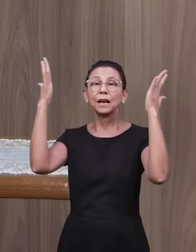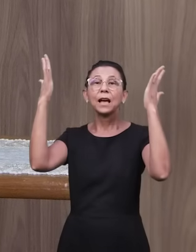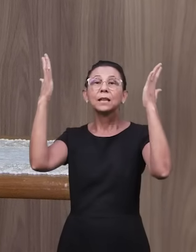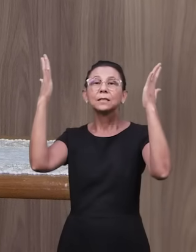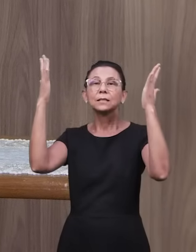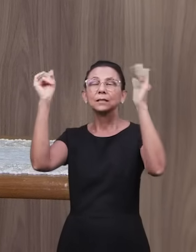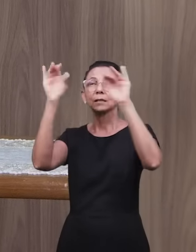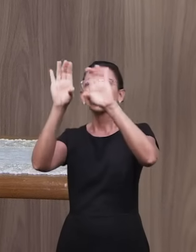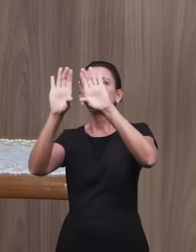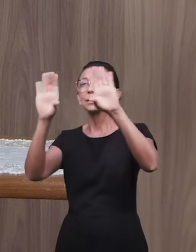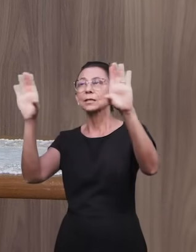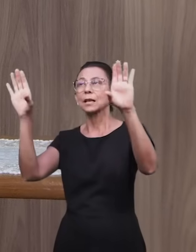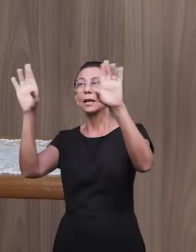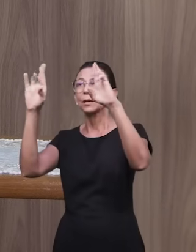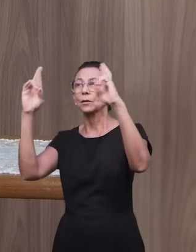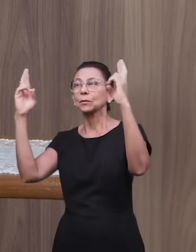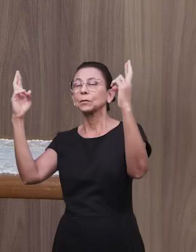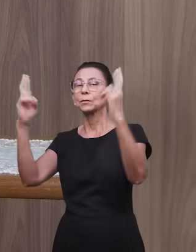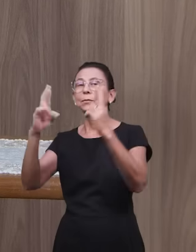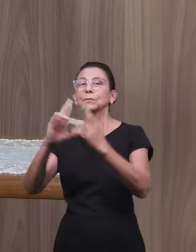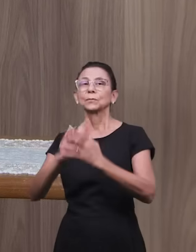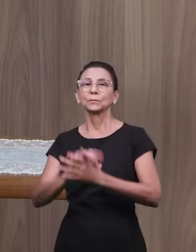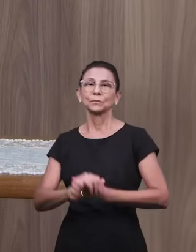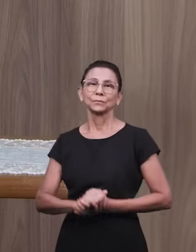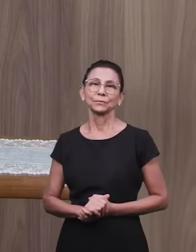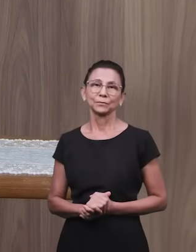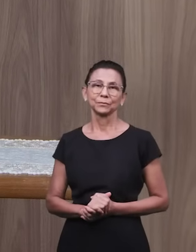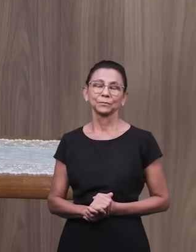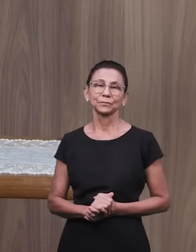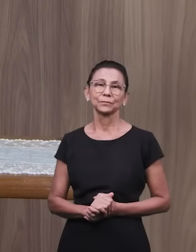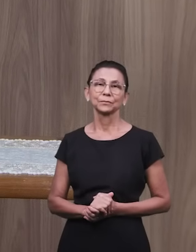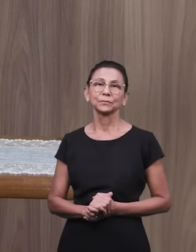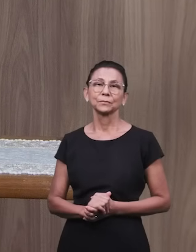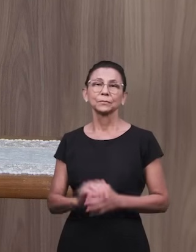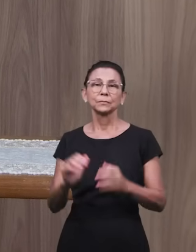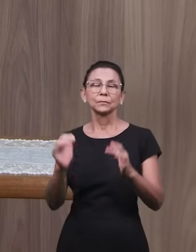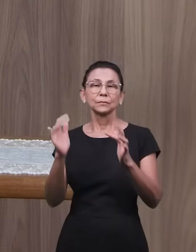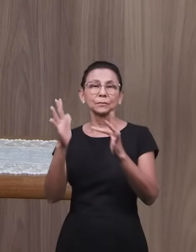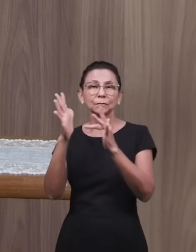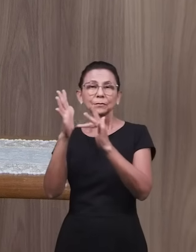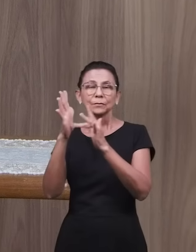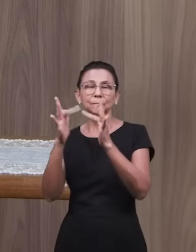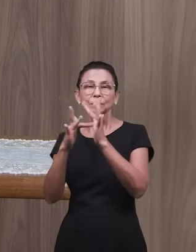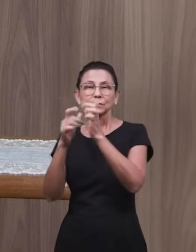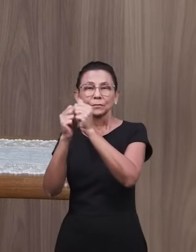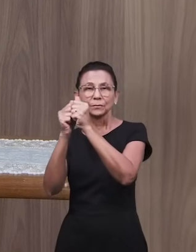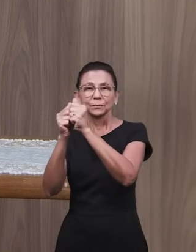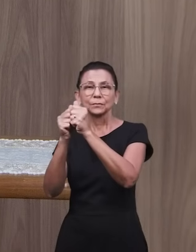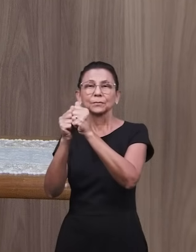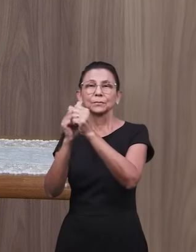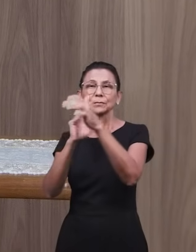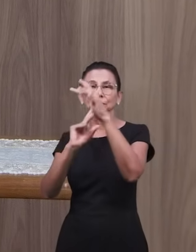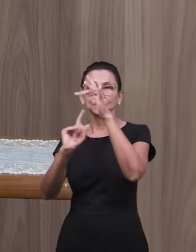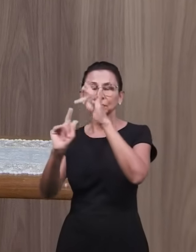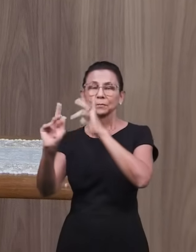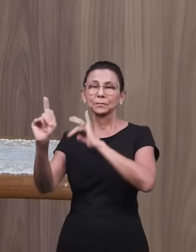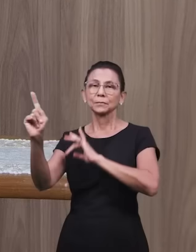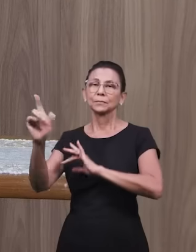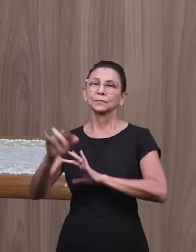festa, como noiva do Cordeiro. E Ele quer te dar todos os recursos para esse grande